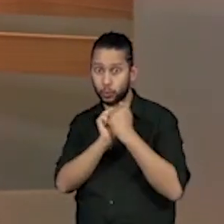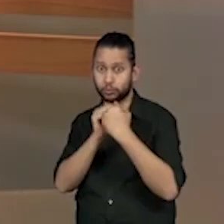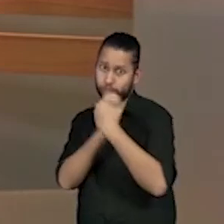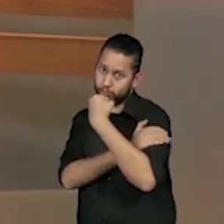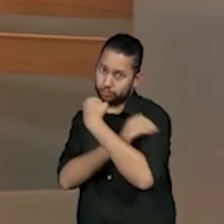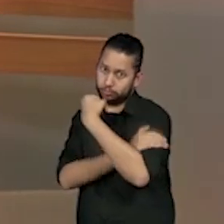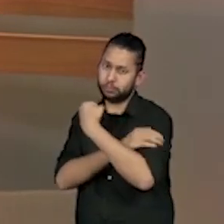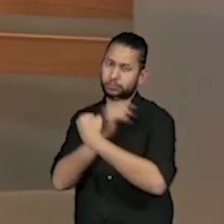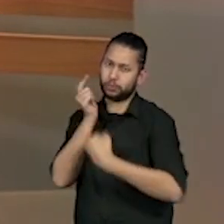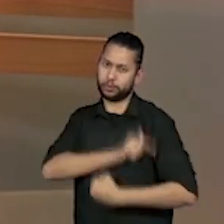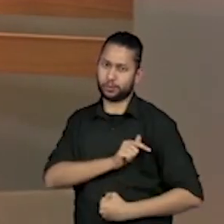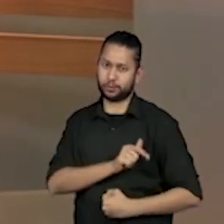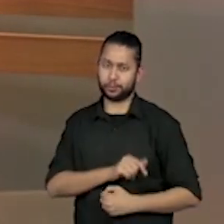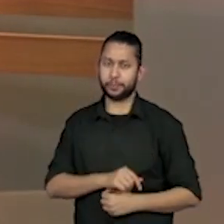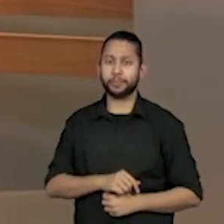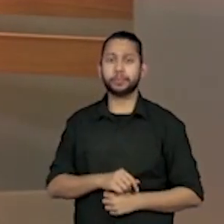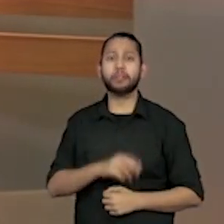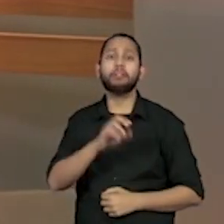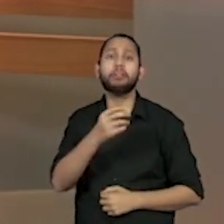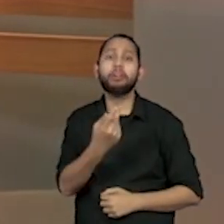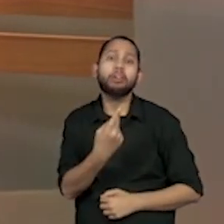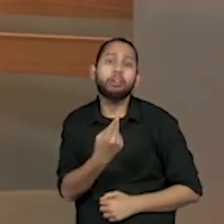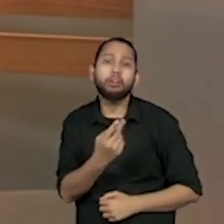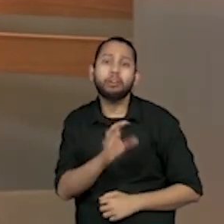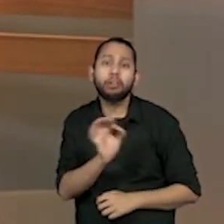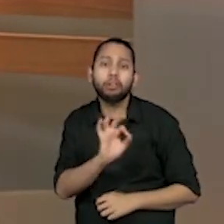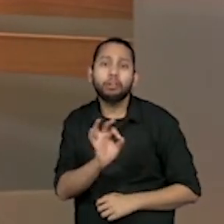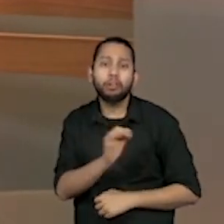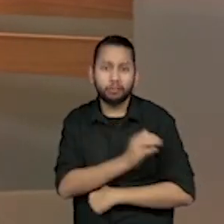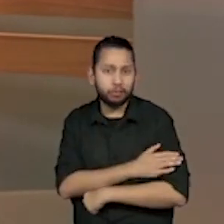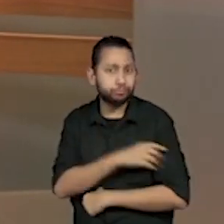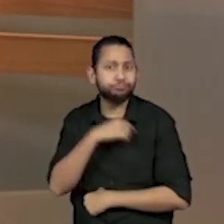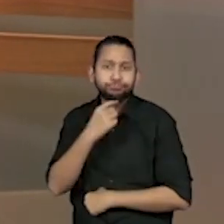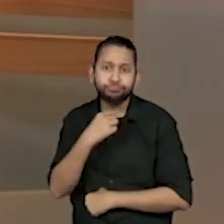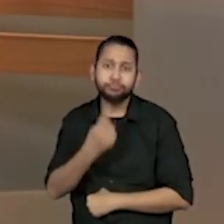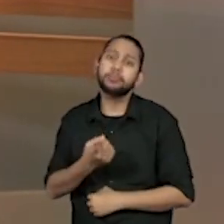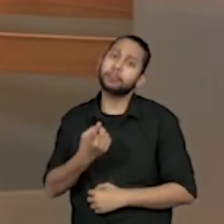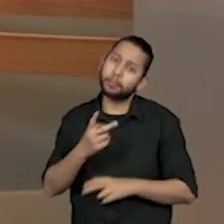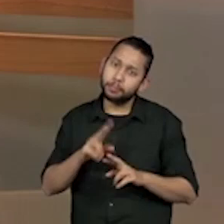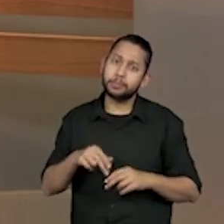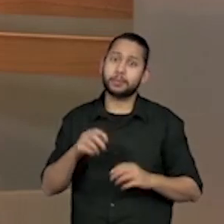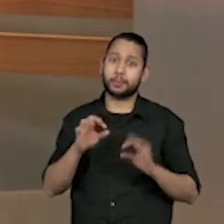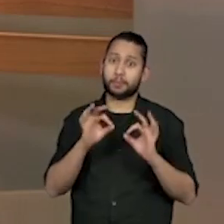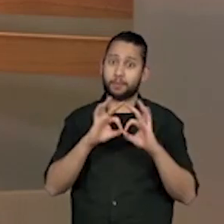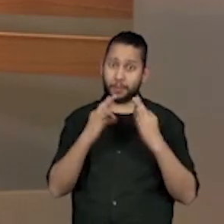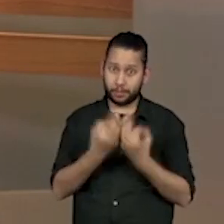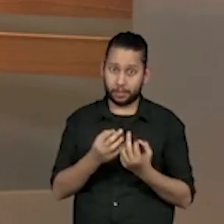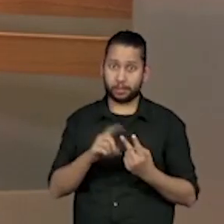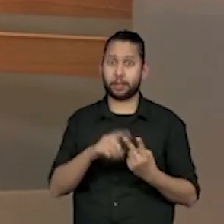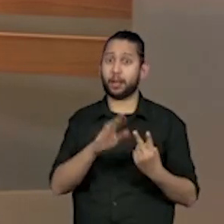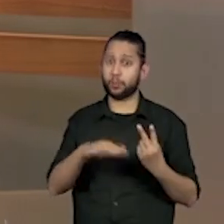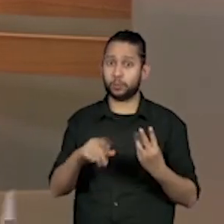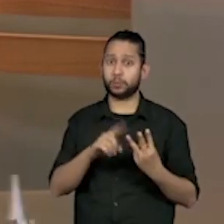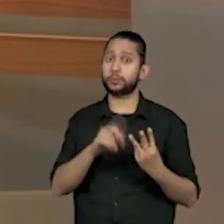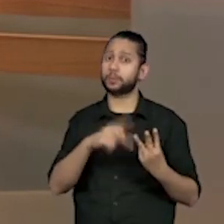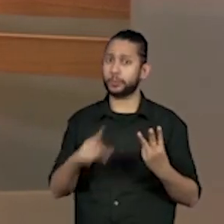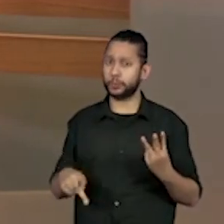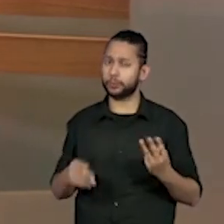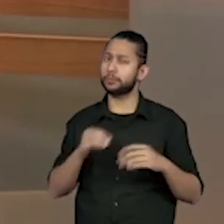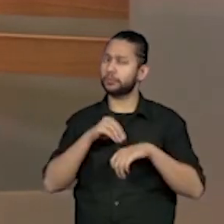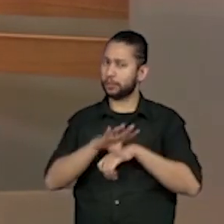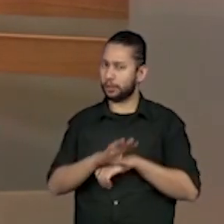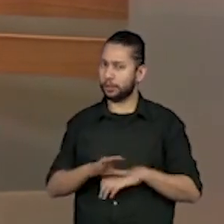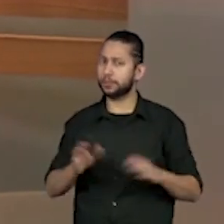é isso mesmo. Juntos somos mais fortes. Pais, alunos e professores. Certo? Recadinho